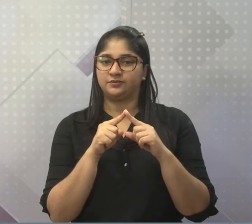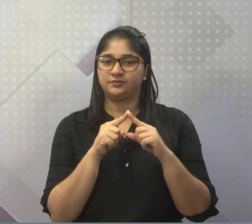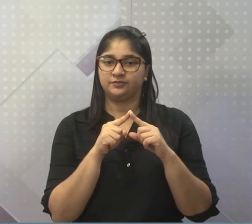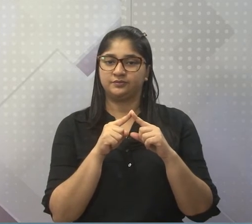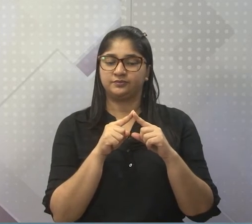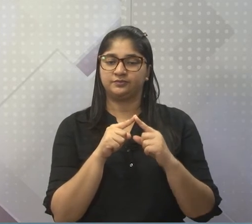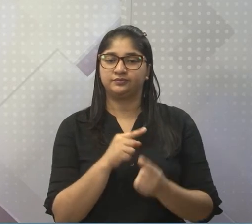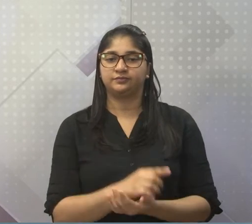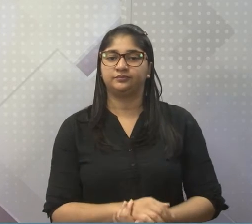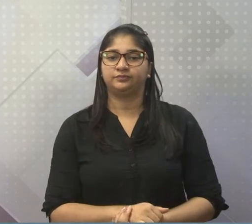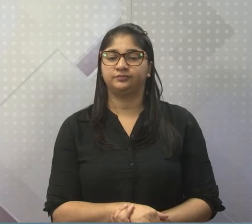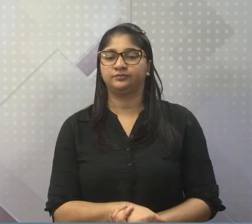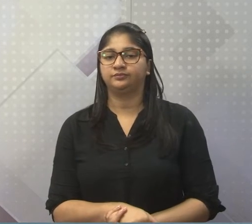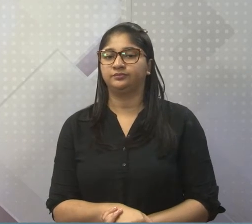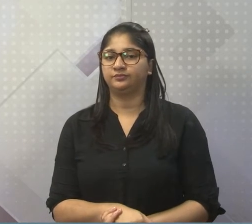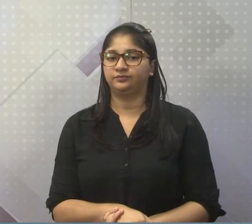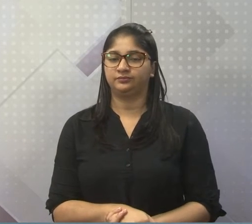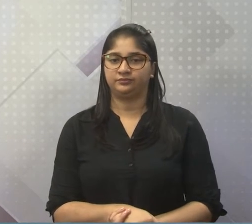triângulo retângulo.